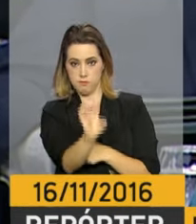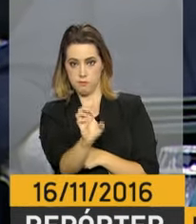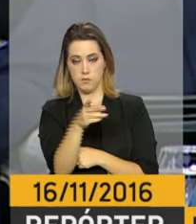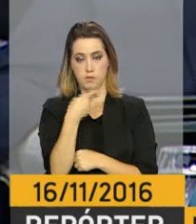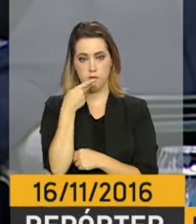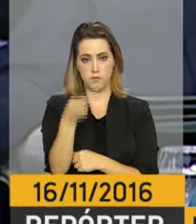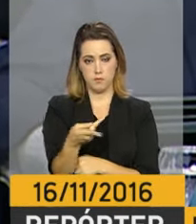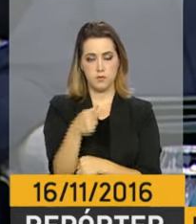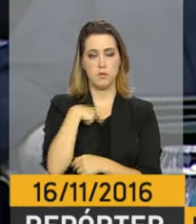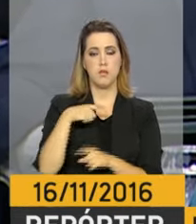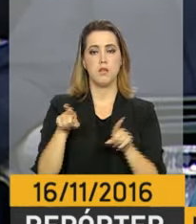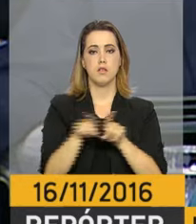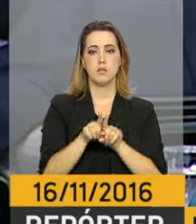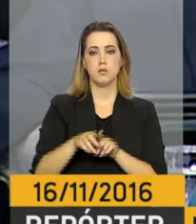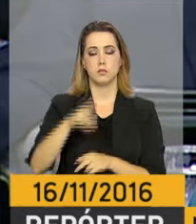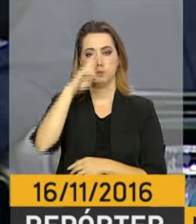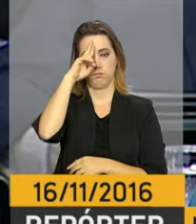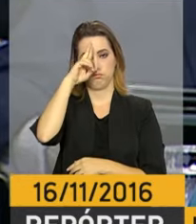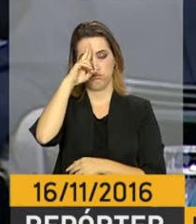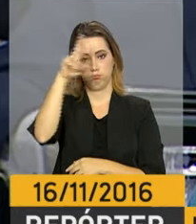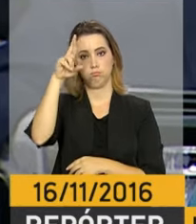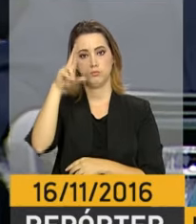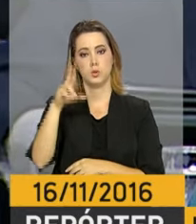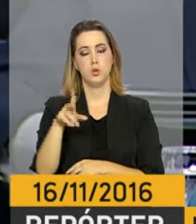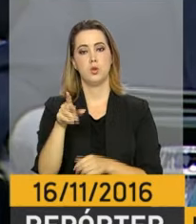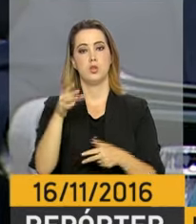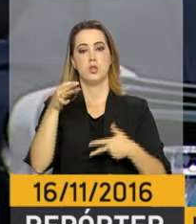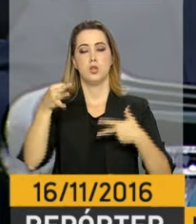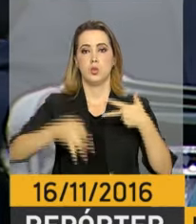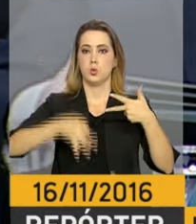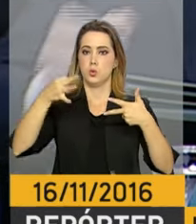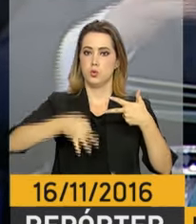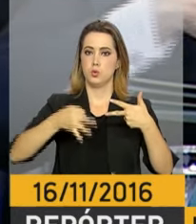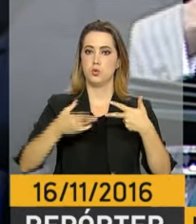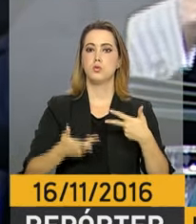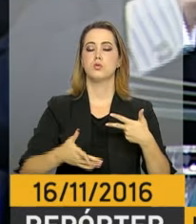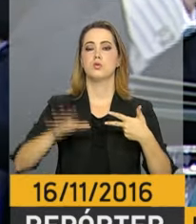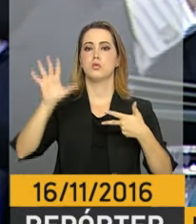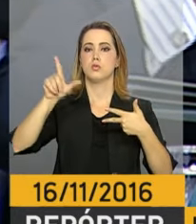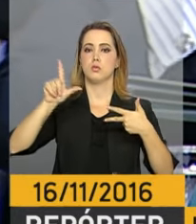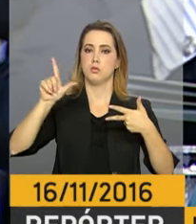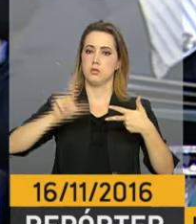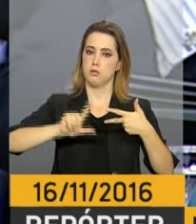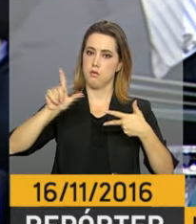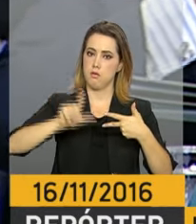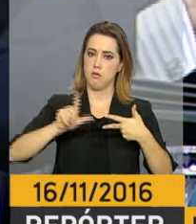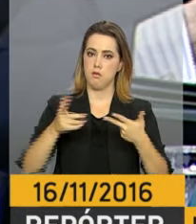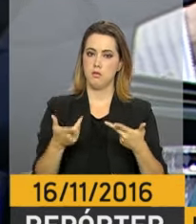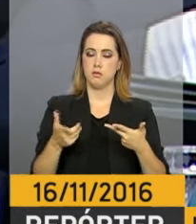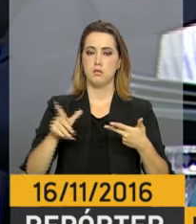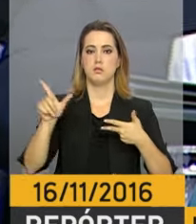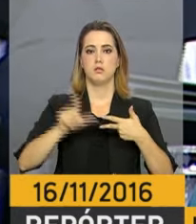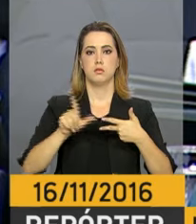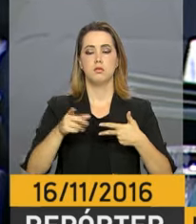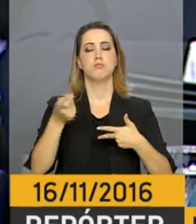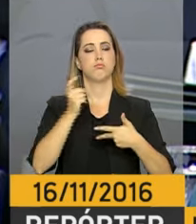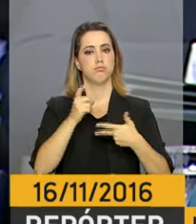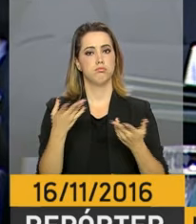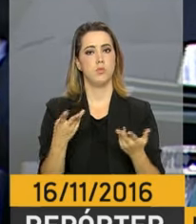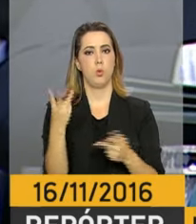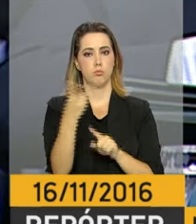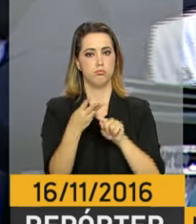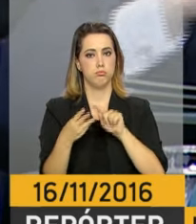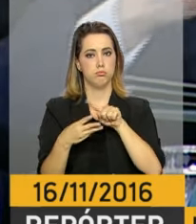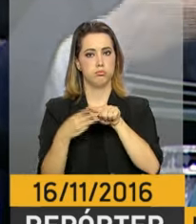os chefes do do supremo do Judiciário e o Che do Poder Legislativo